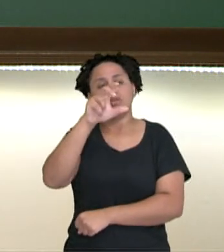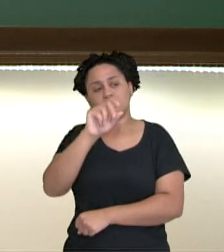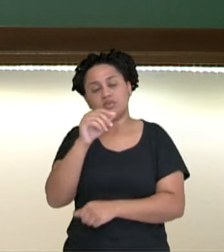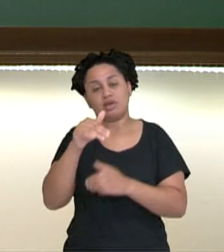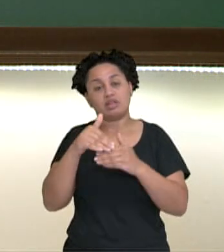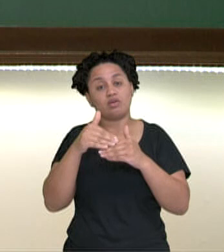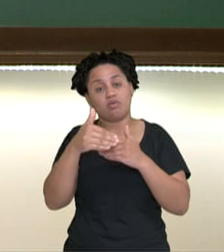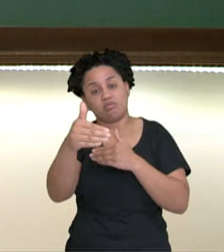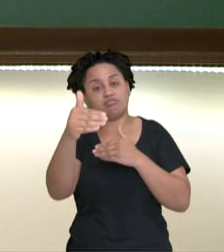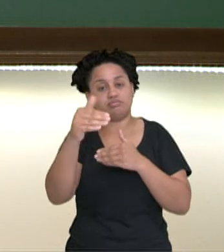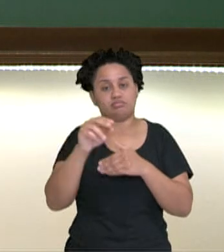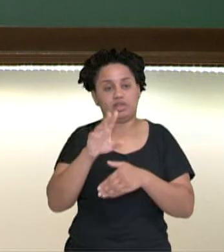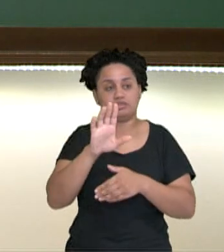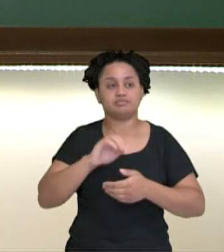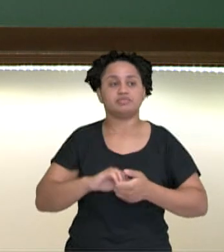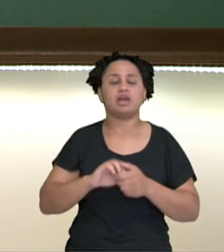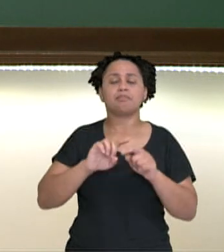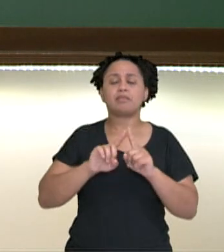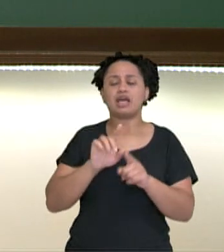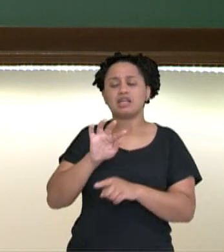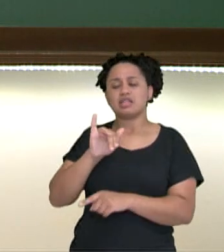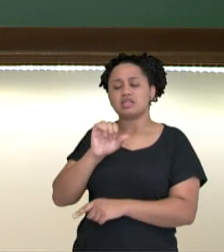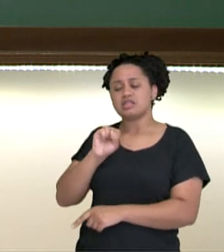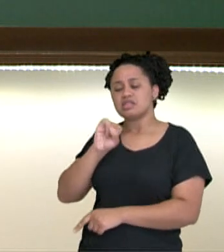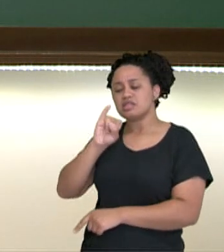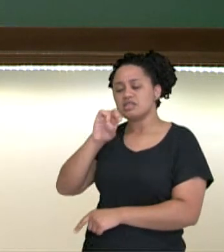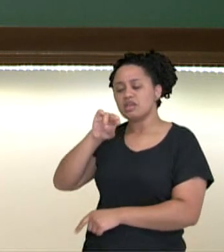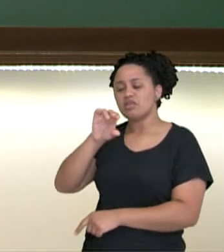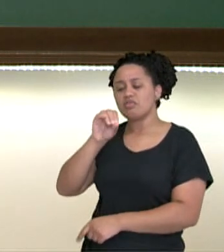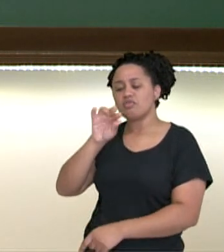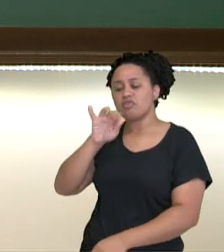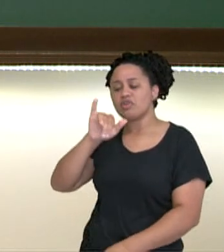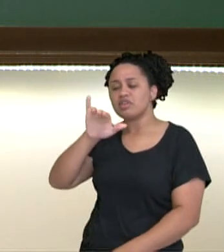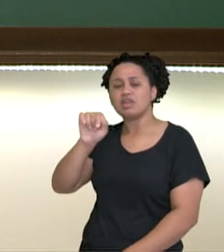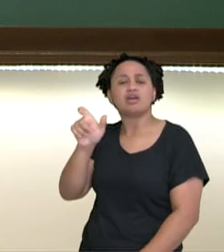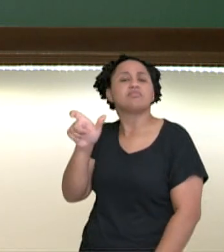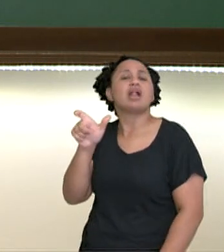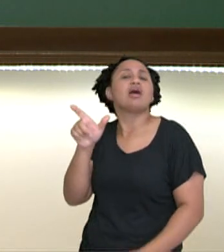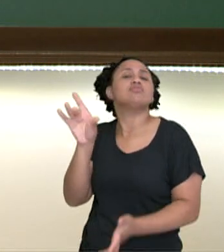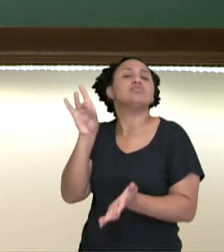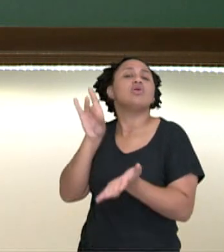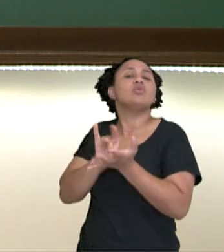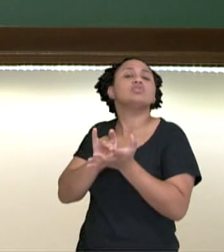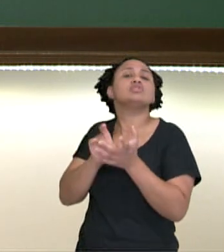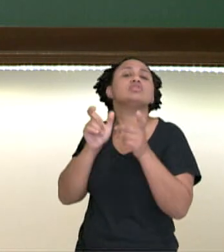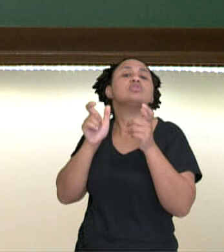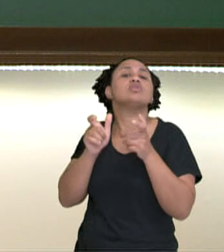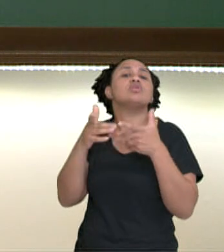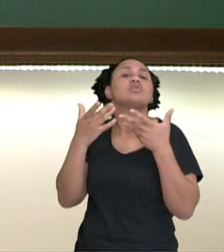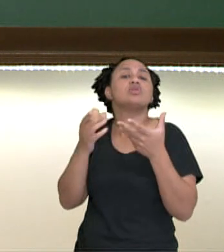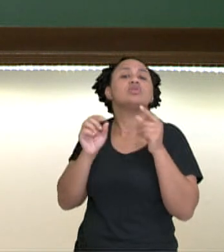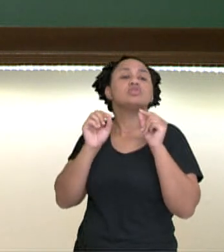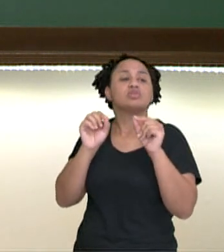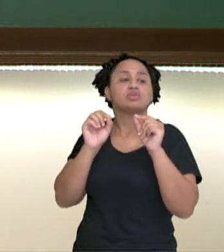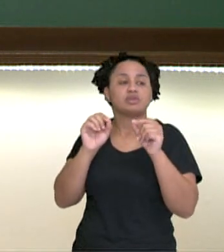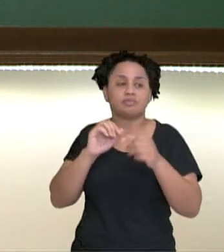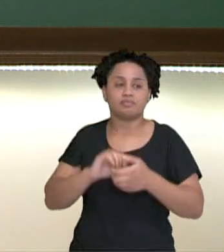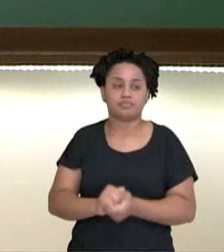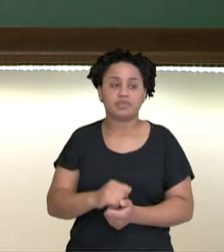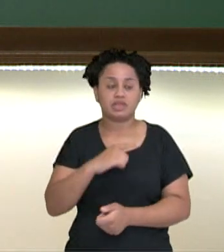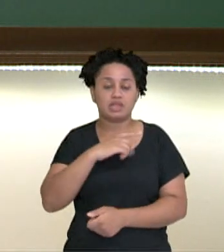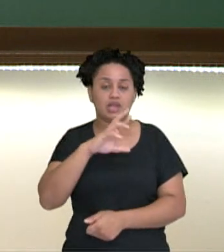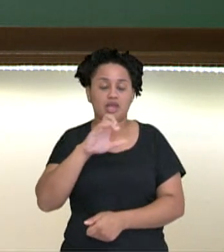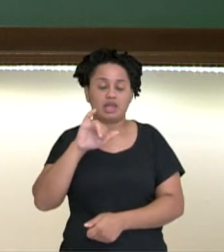Mas sinfonia, professor, essa palavra vem de onde? Vem de onde? Haydn é o pai